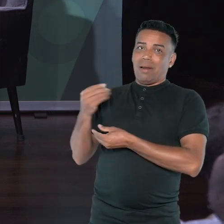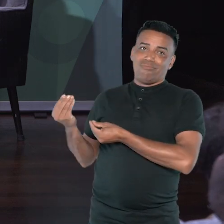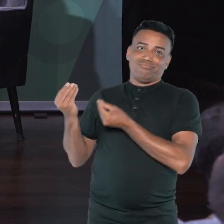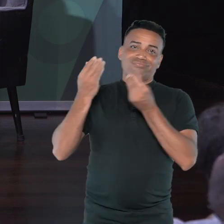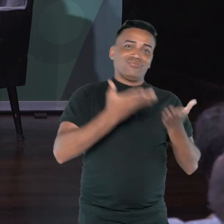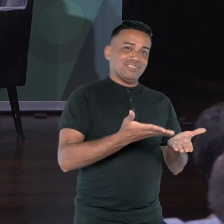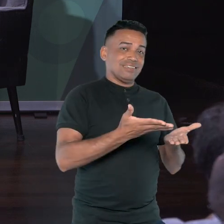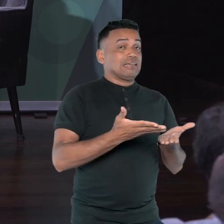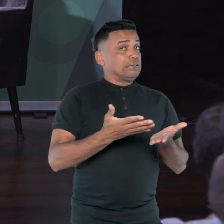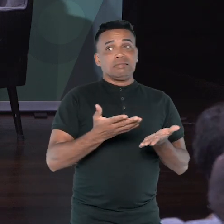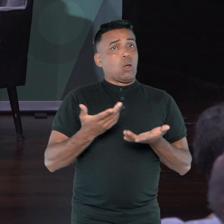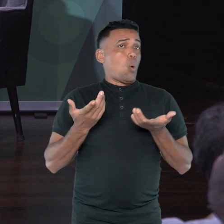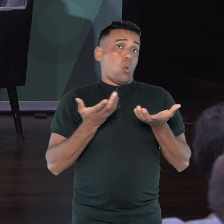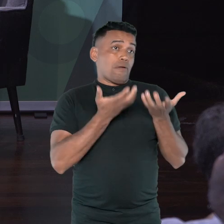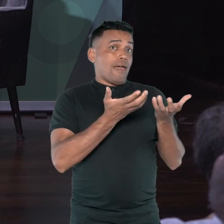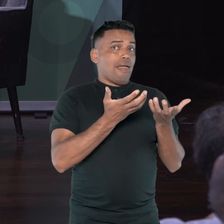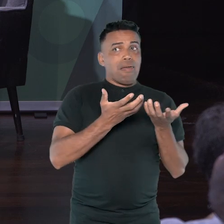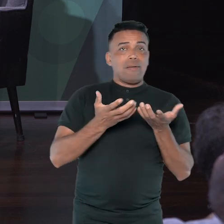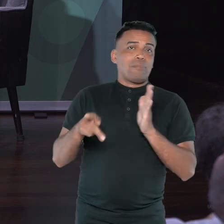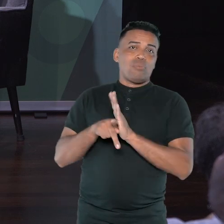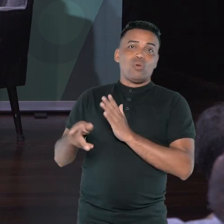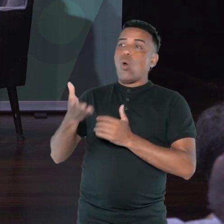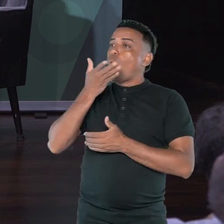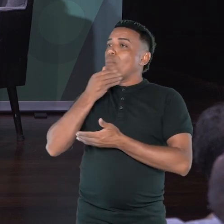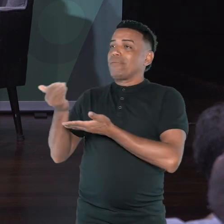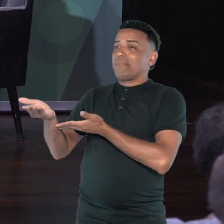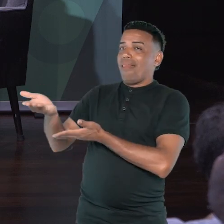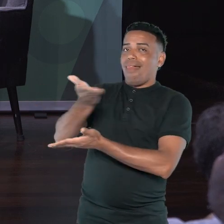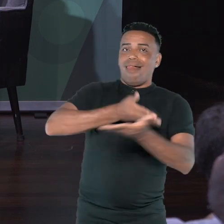e não o querem necessariamente por intermédio de um homem.